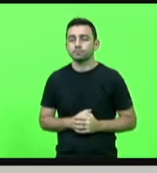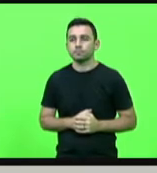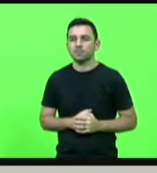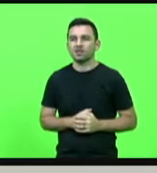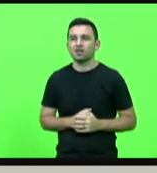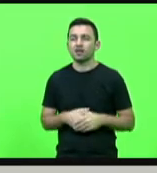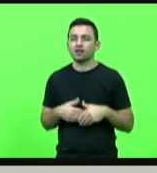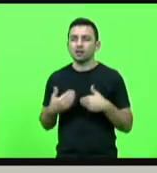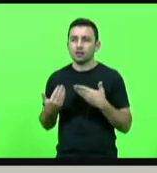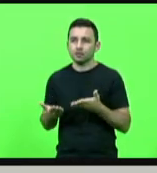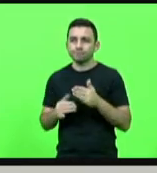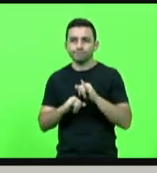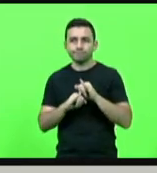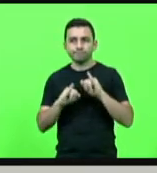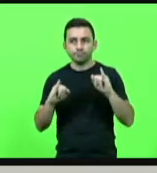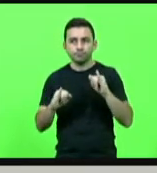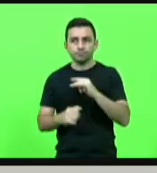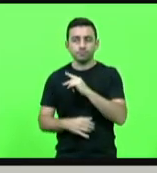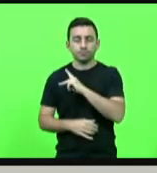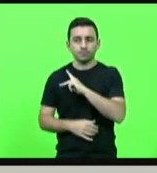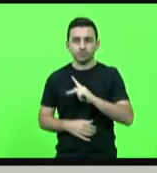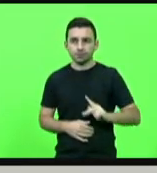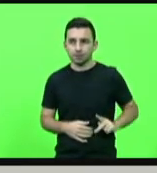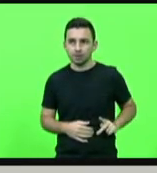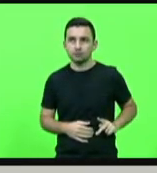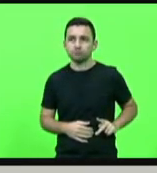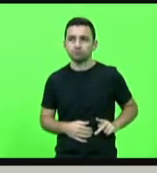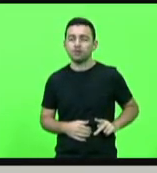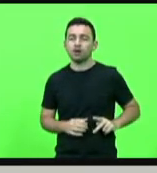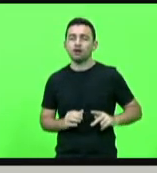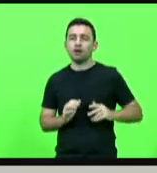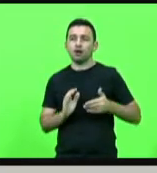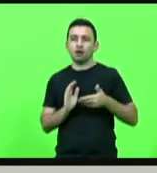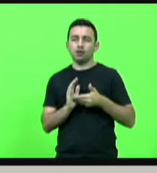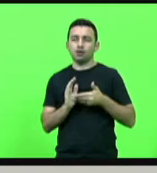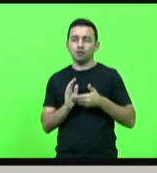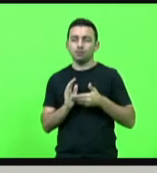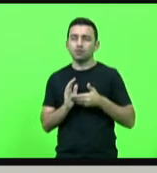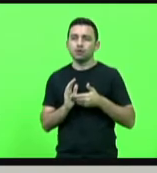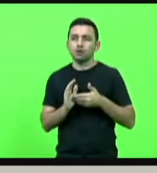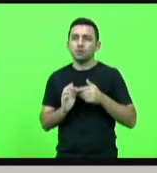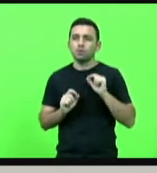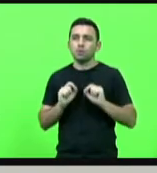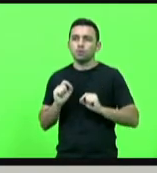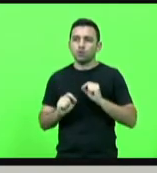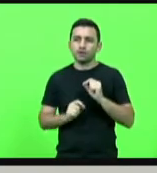manifestando ao presidente da Câmara dos Deputados apoio ao projeto de lei número